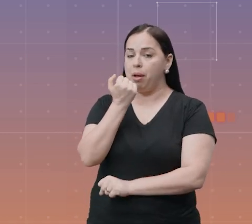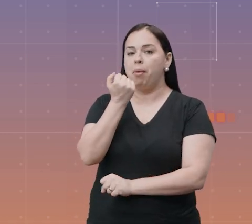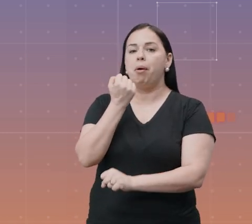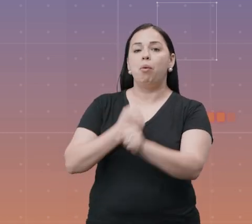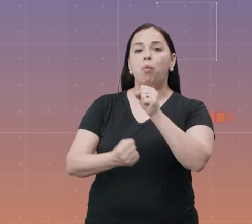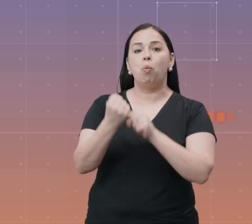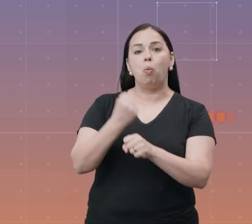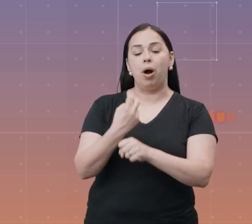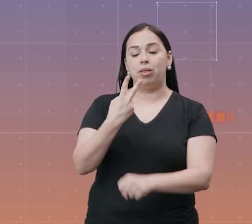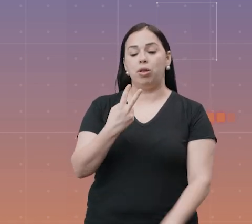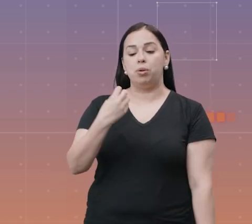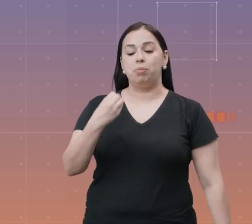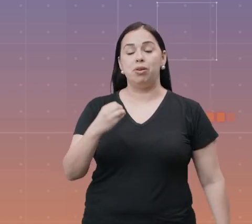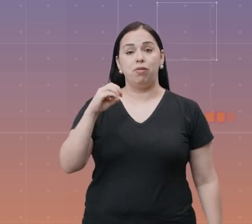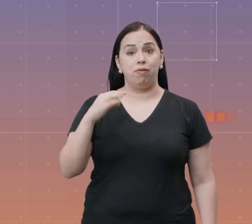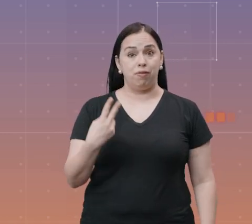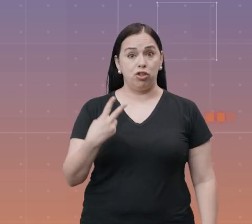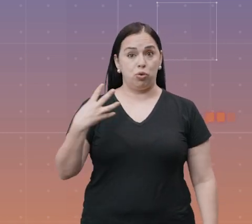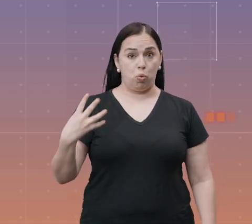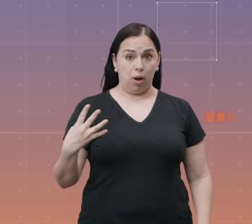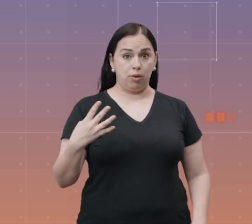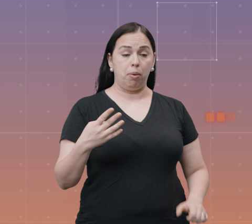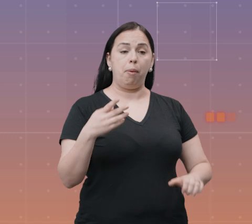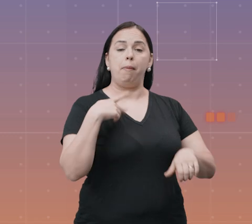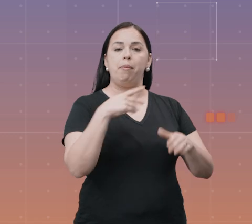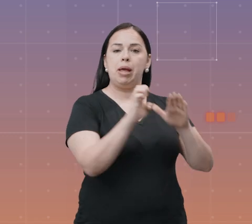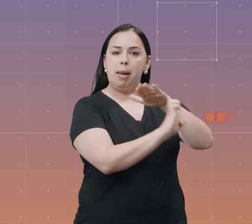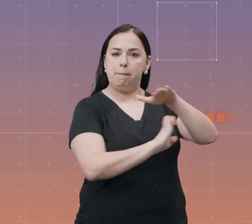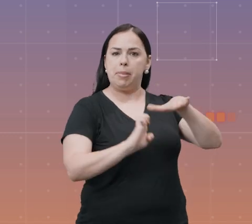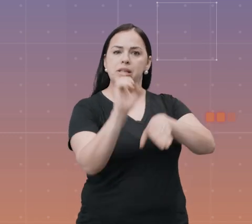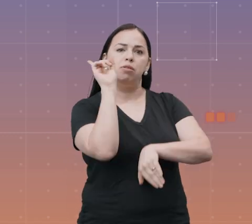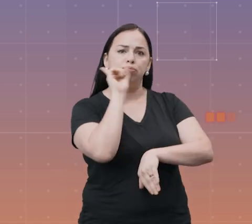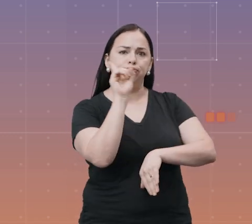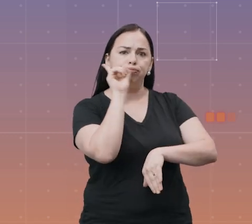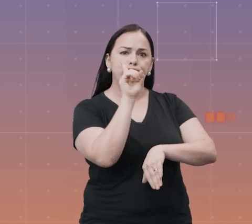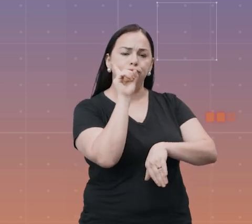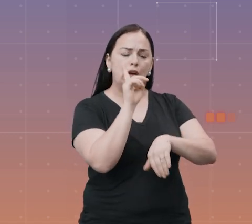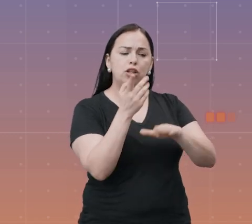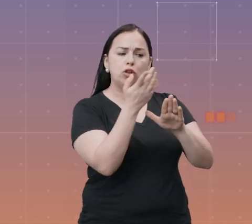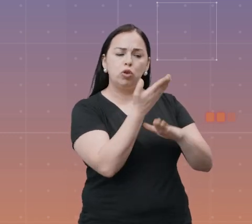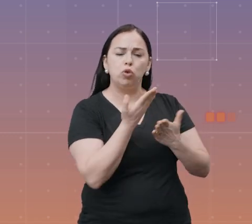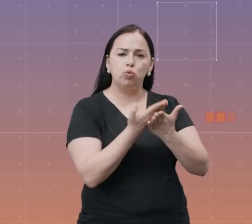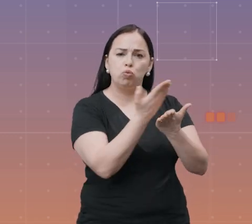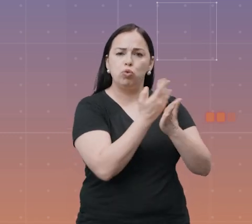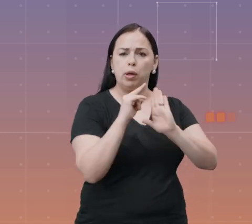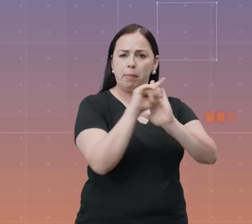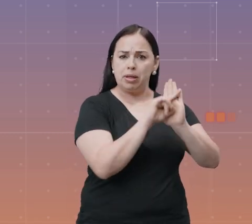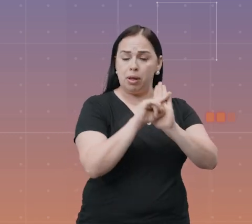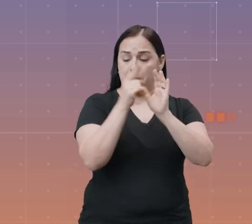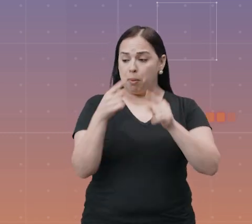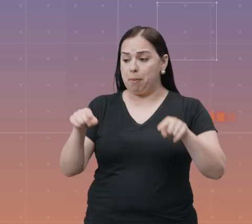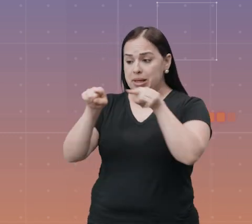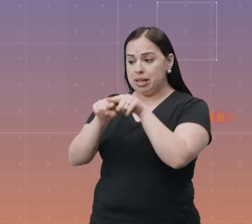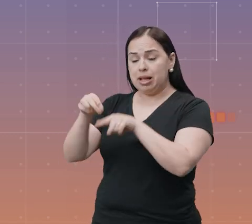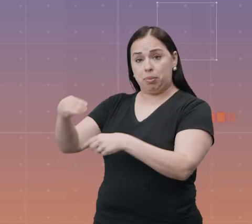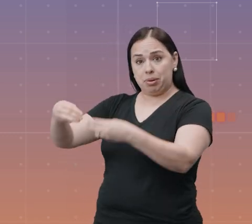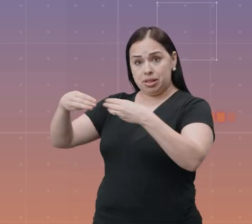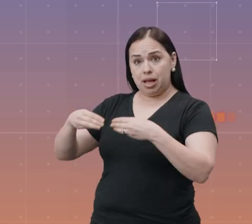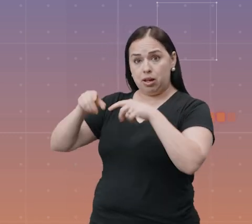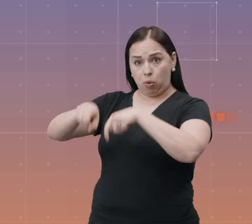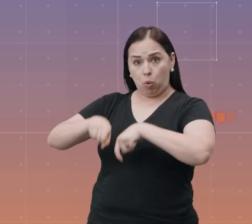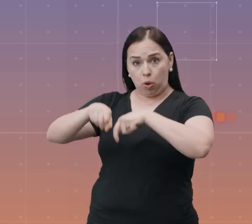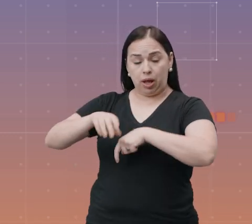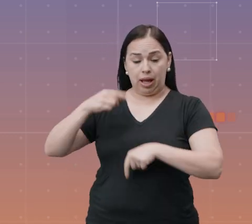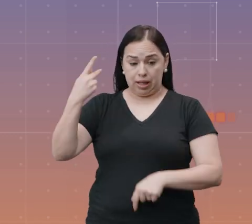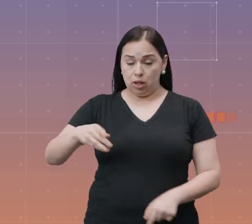em 2024, um estudo feito por empresas norte-americanas, com a colaboração do Ministério da Agricultura e Pecuária aqui do